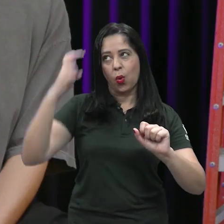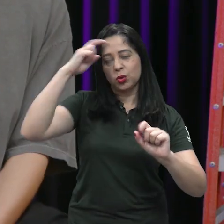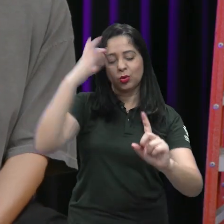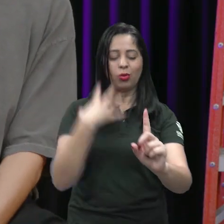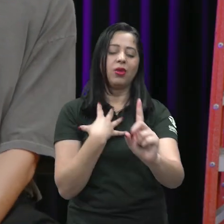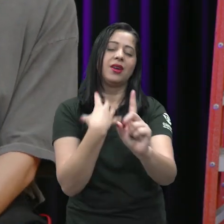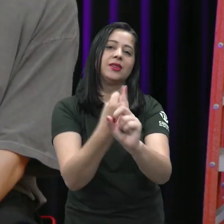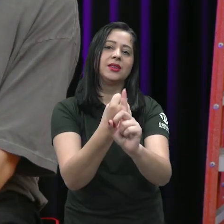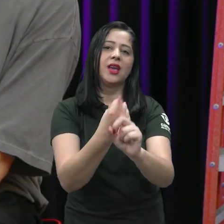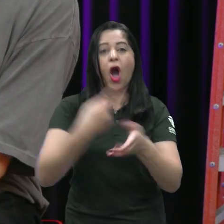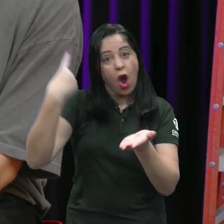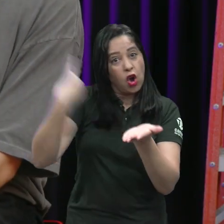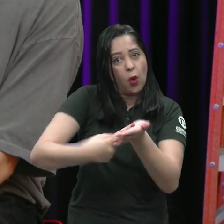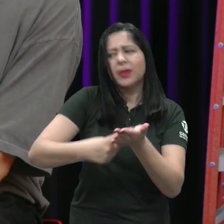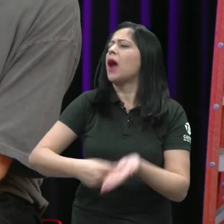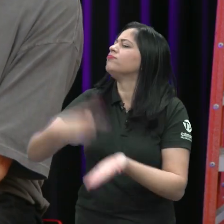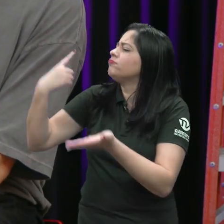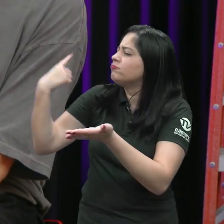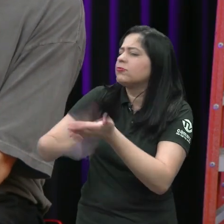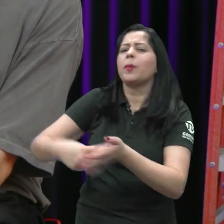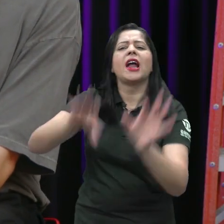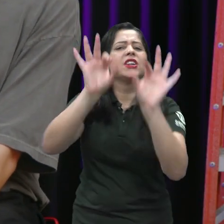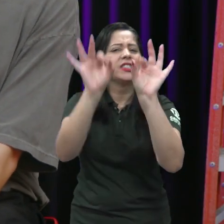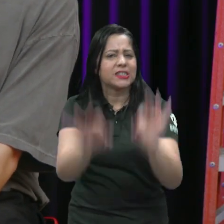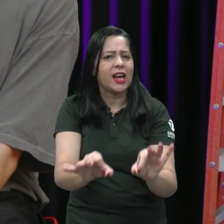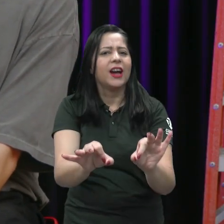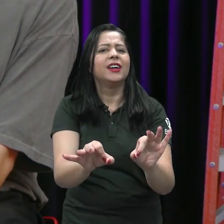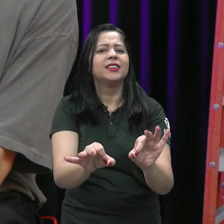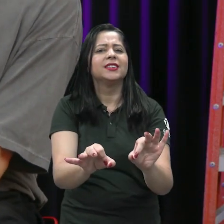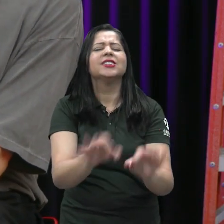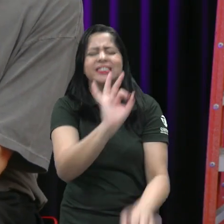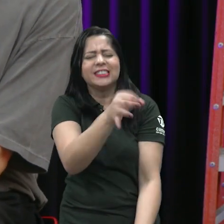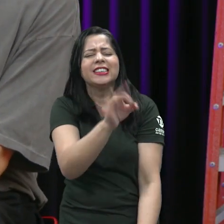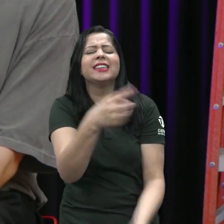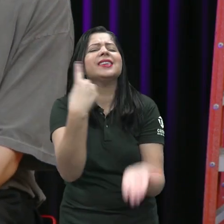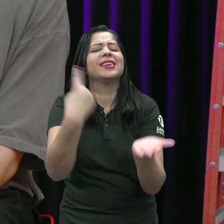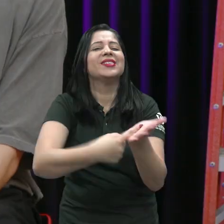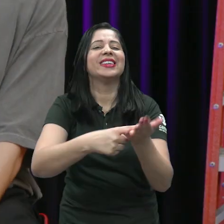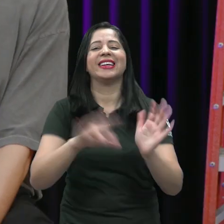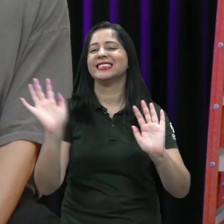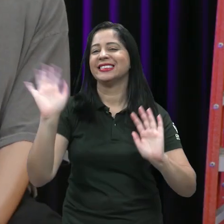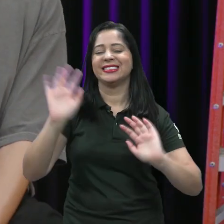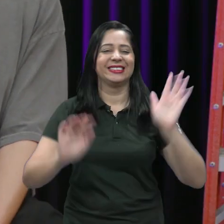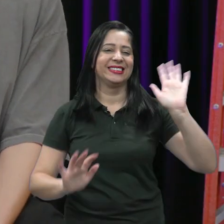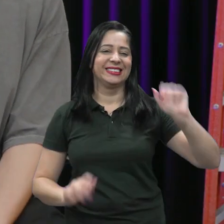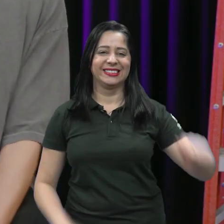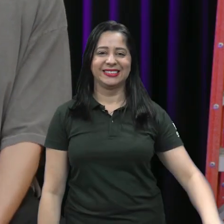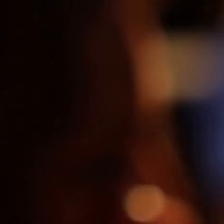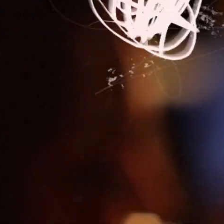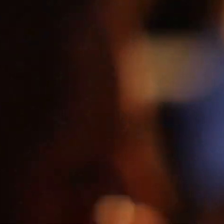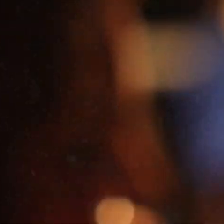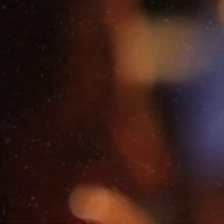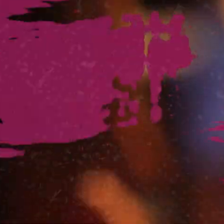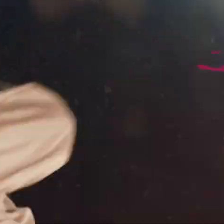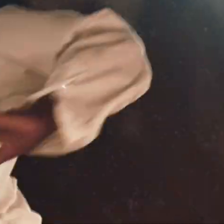inspiração. Combinado? Combinadíssimo. Até o próximo, será? Até o próximo? Com certeza, sim, com né? certeza. Tchau. Tchau.